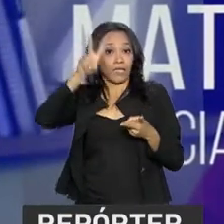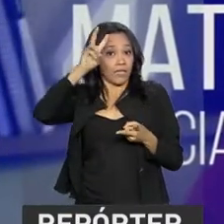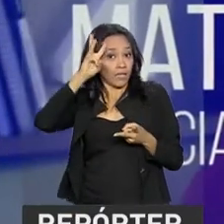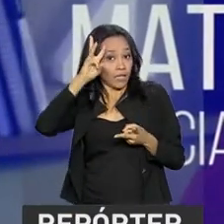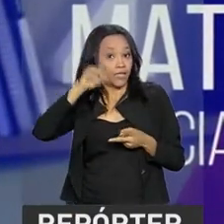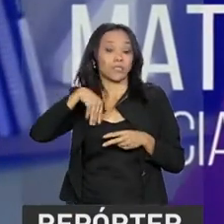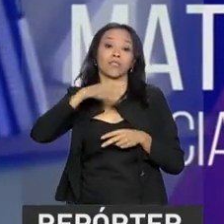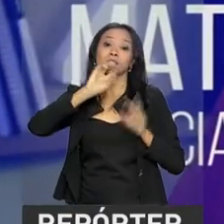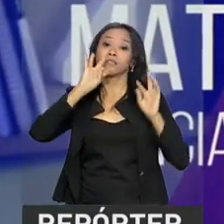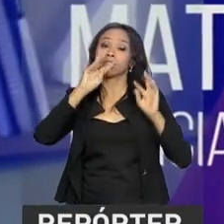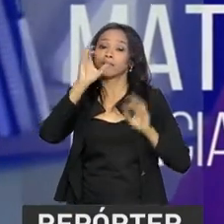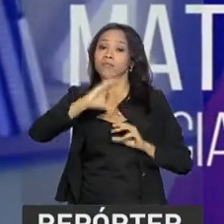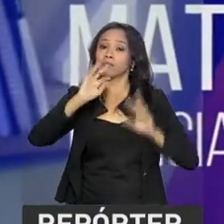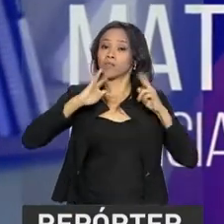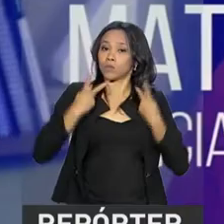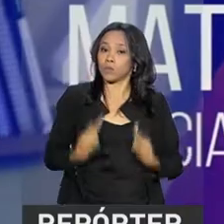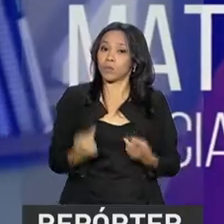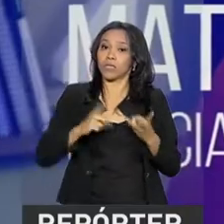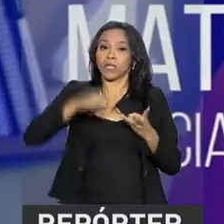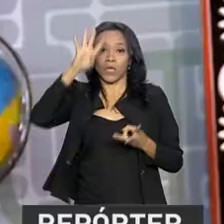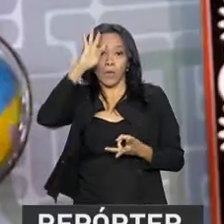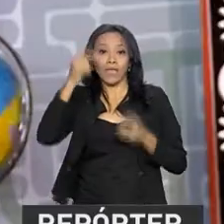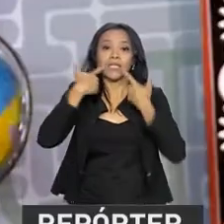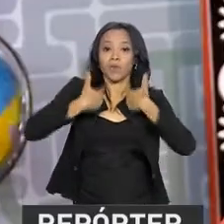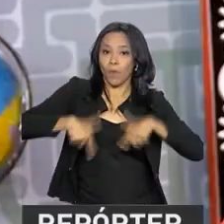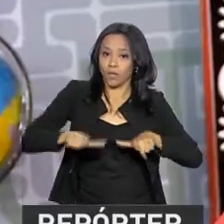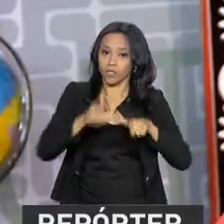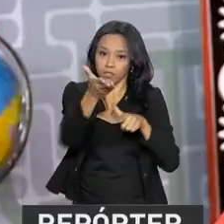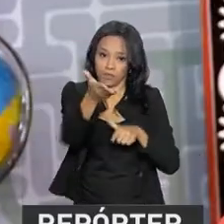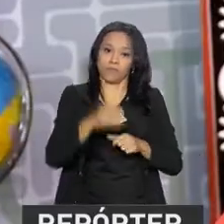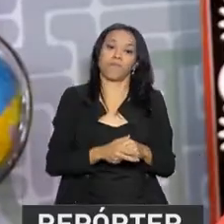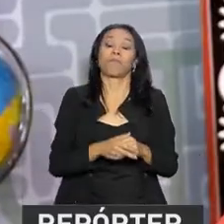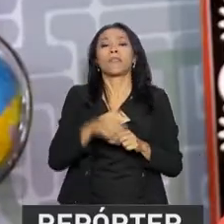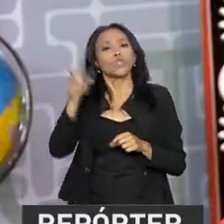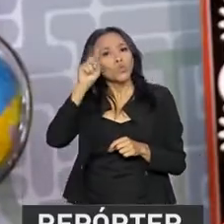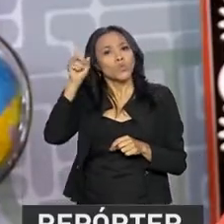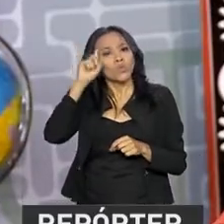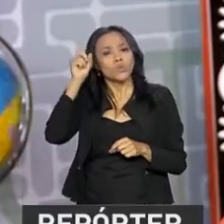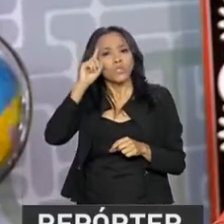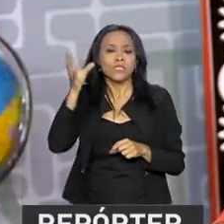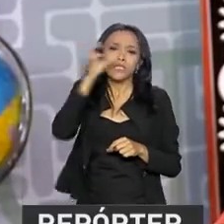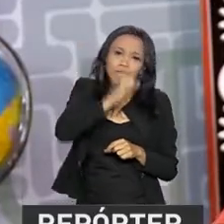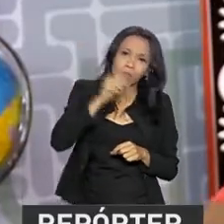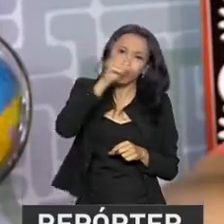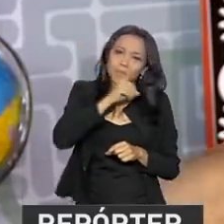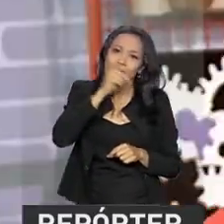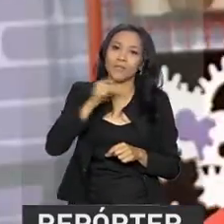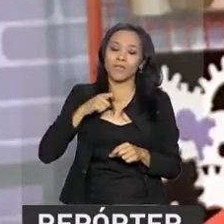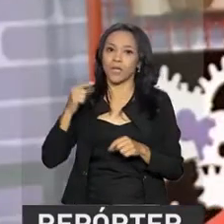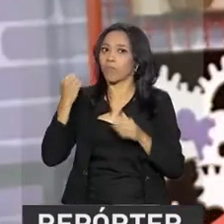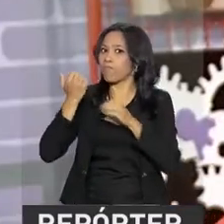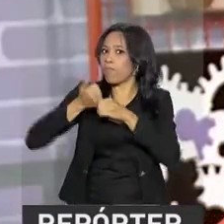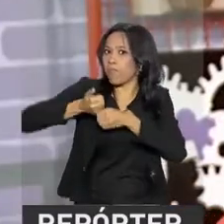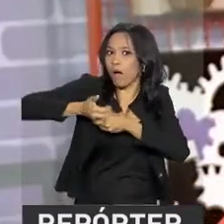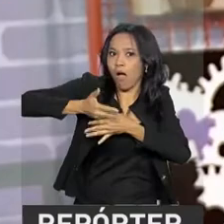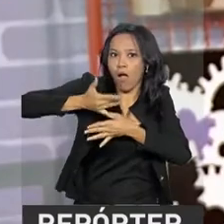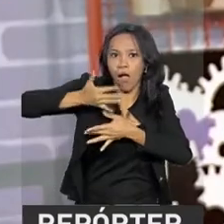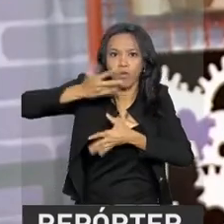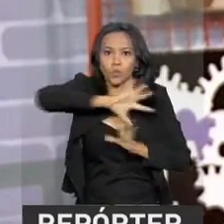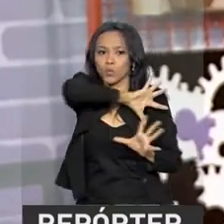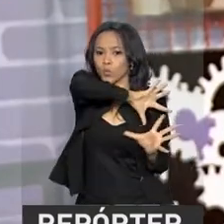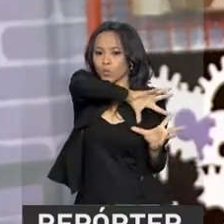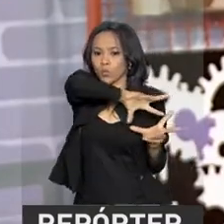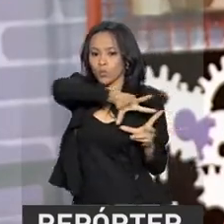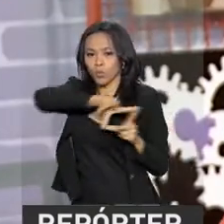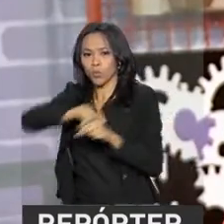de ciências humanas e na quarta aula de linguagens além dos episódios diários sábado e domingo tem maratona com exibição de todos os episódios